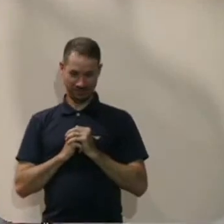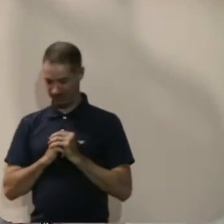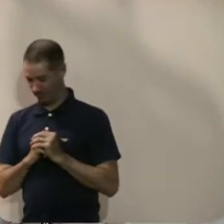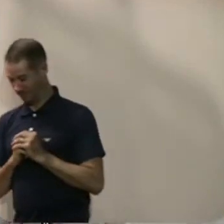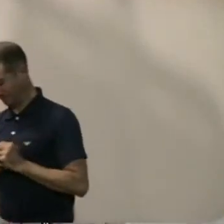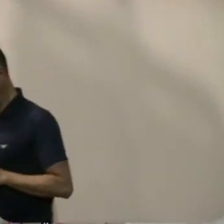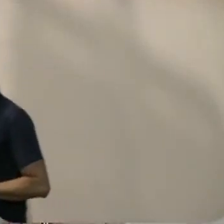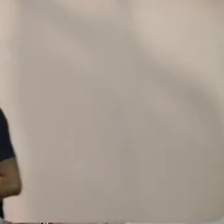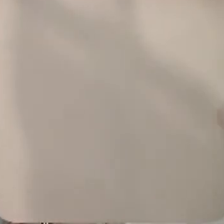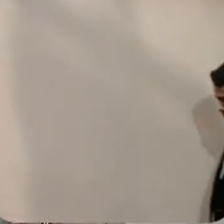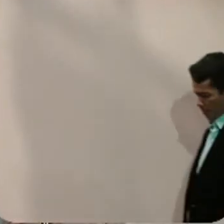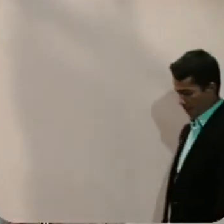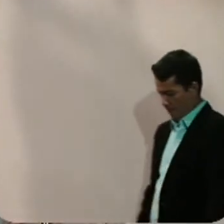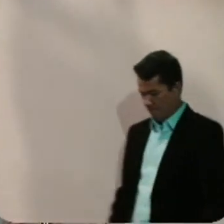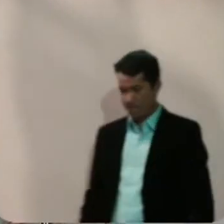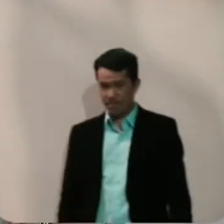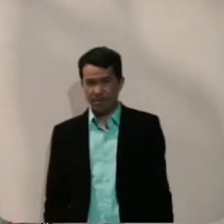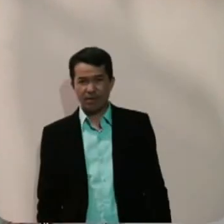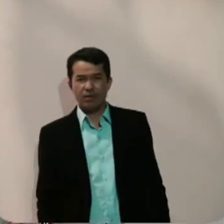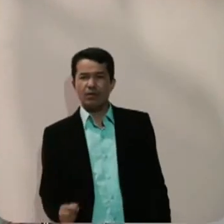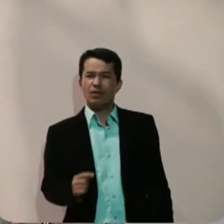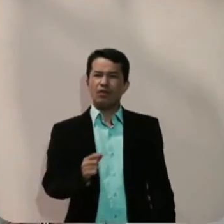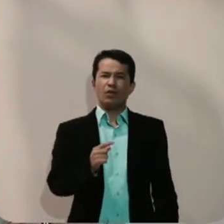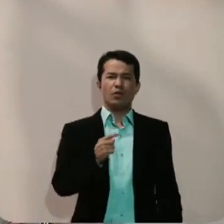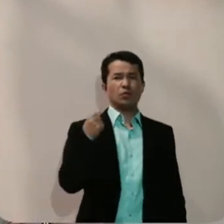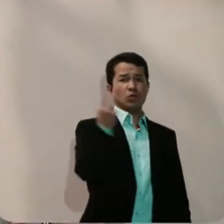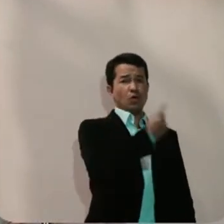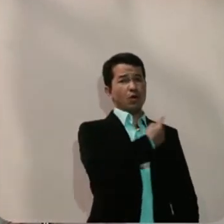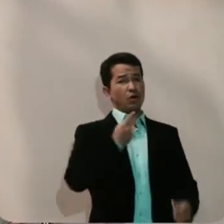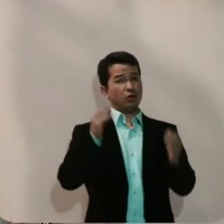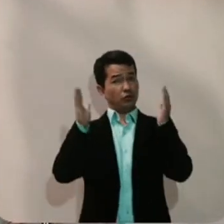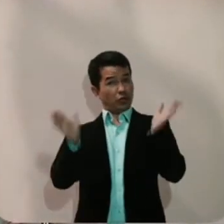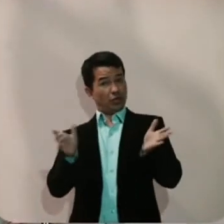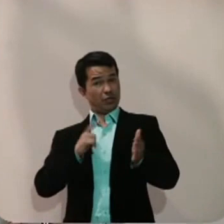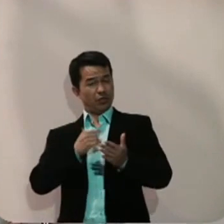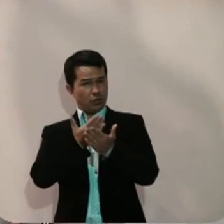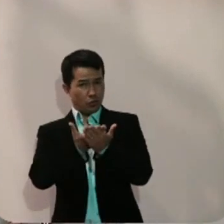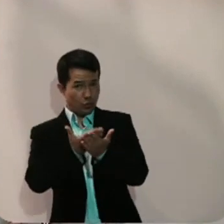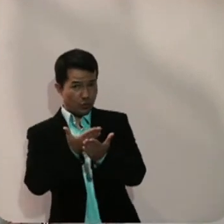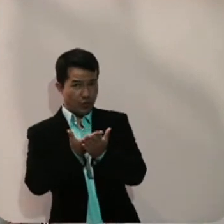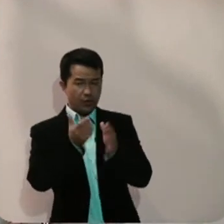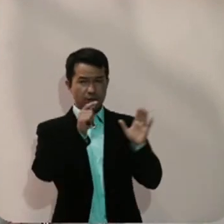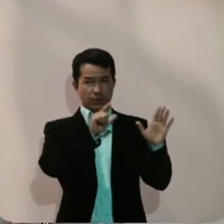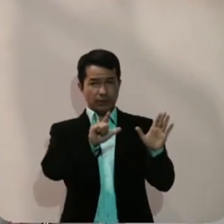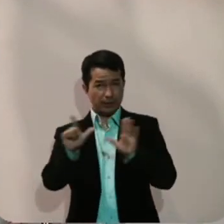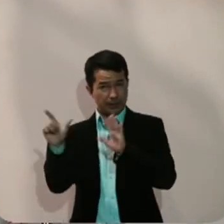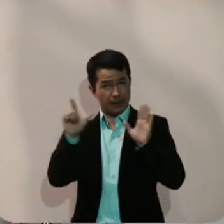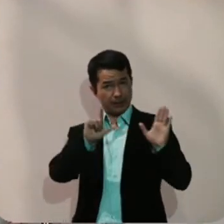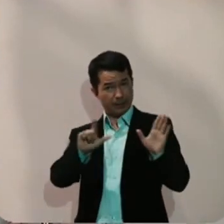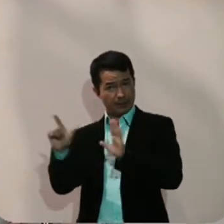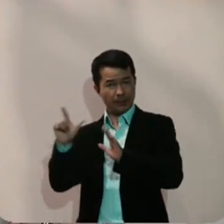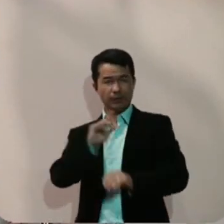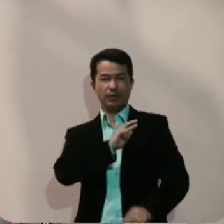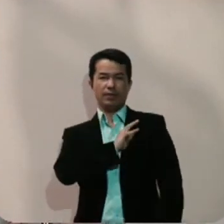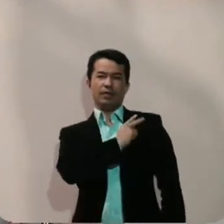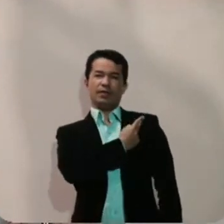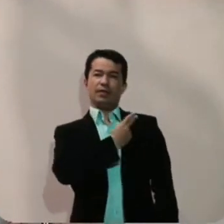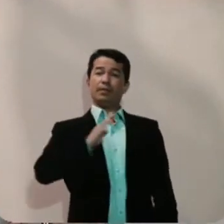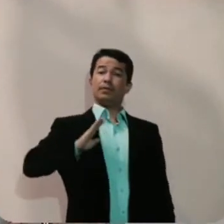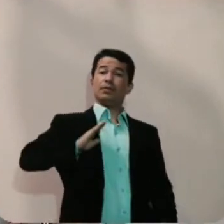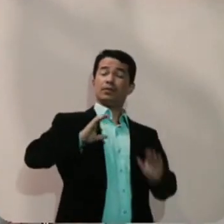Nós temos trabalhado juntos durante essas semanas, olhando para Hebreus 12 e também Efésios capítulo 1, olhando para